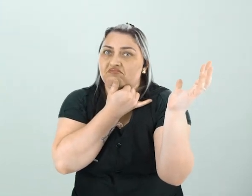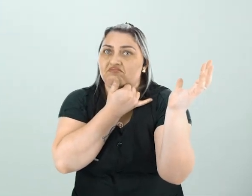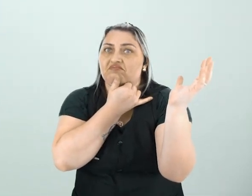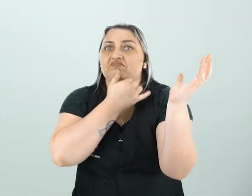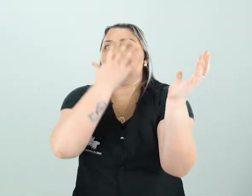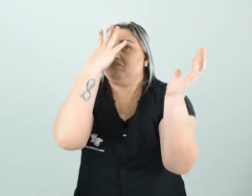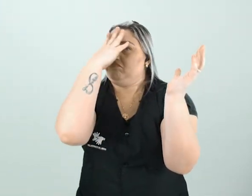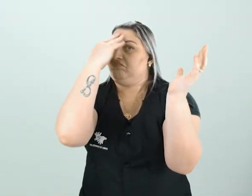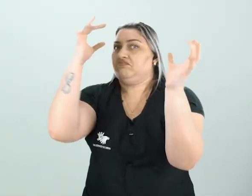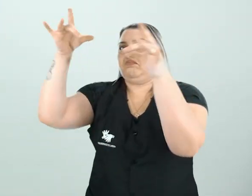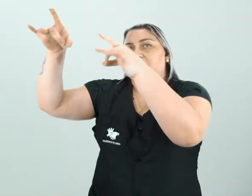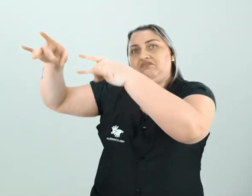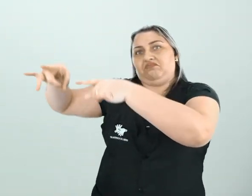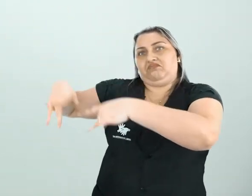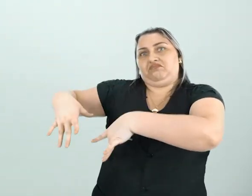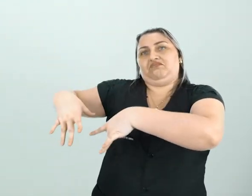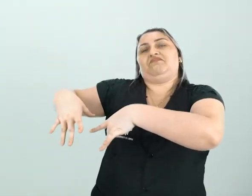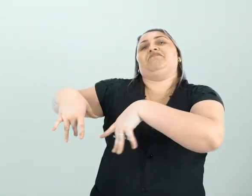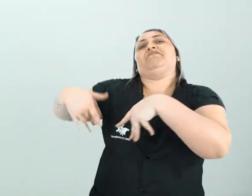que ela